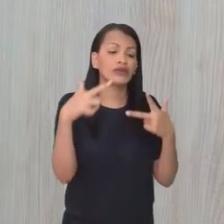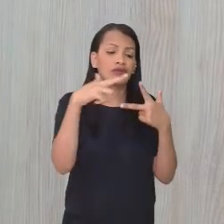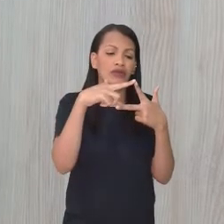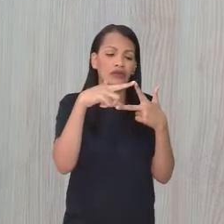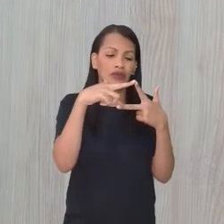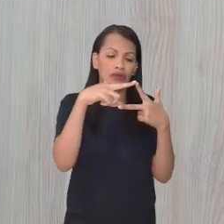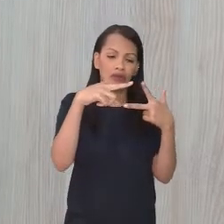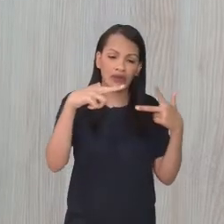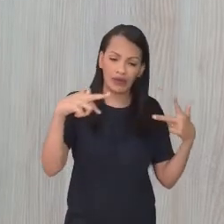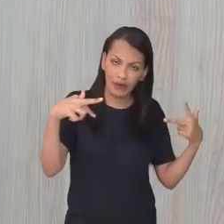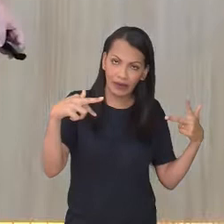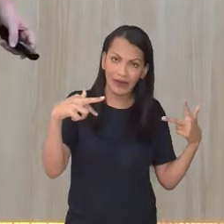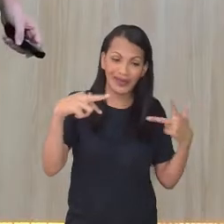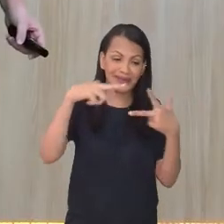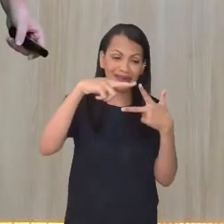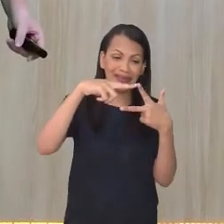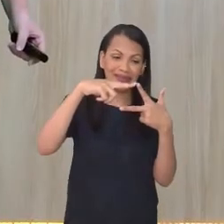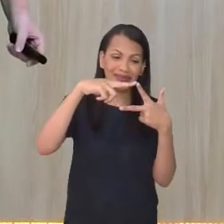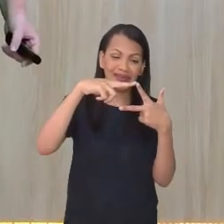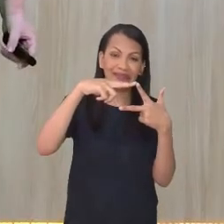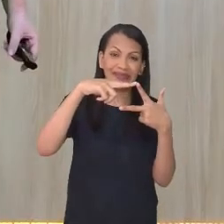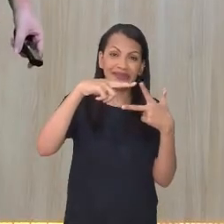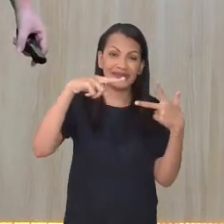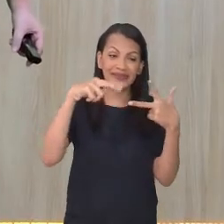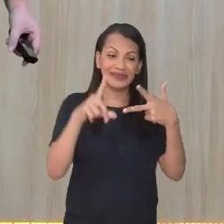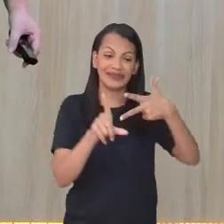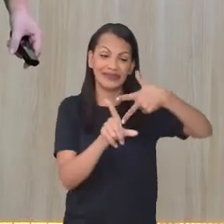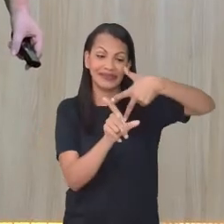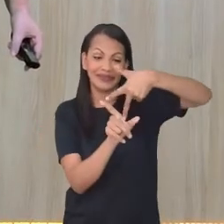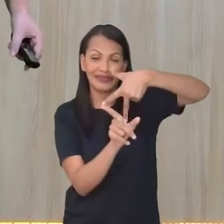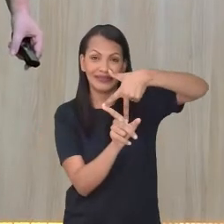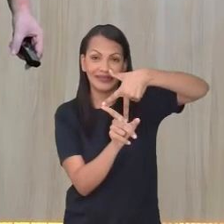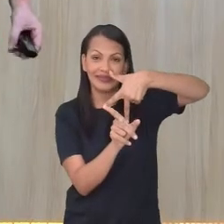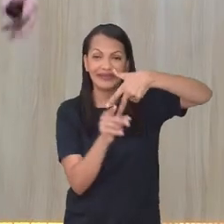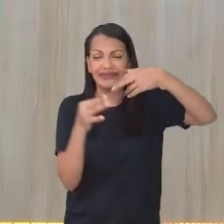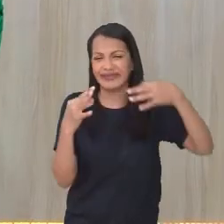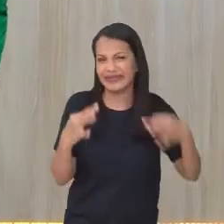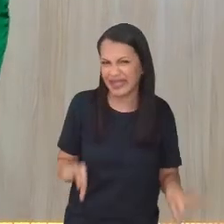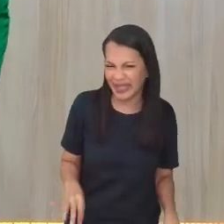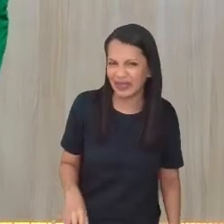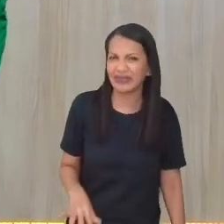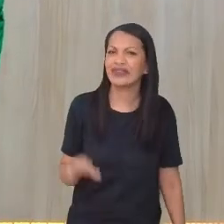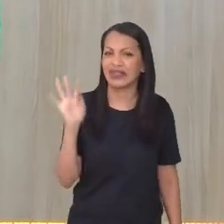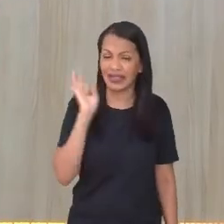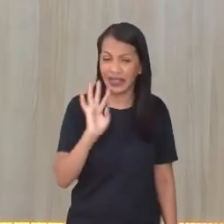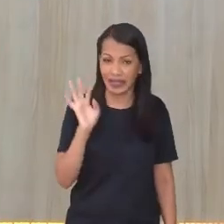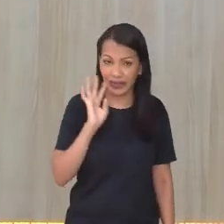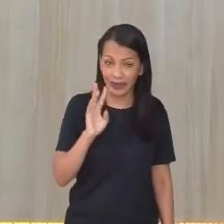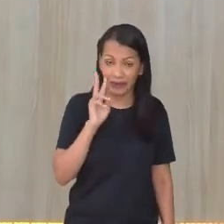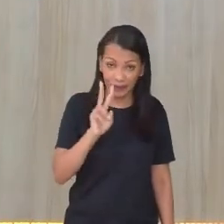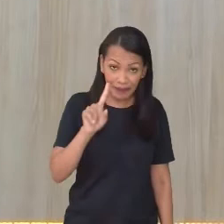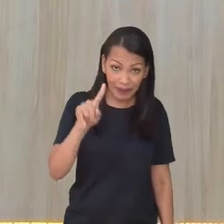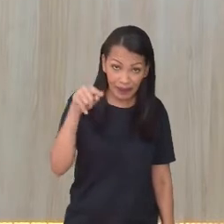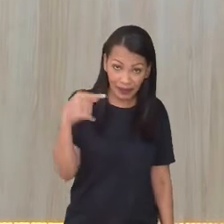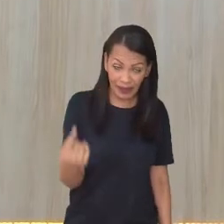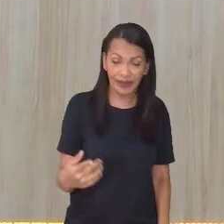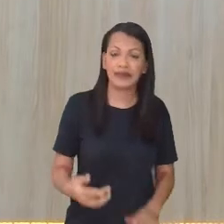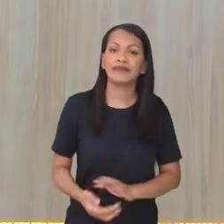triângulos. Dois triângulos exatos. Vê que legal. Então, isso aí é depois. A gente